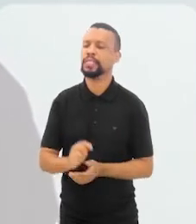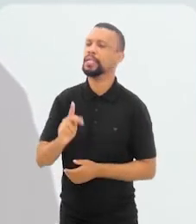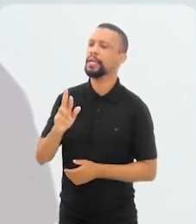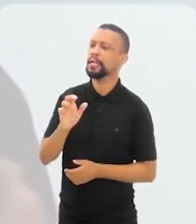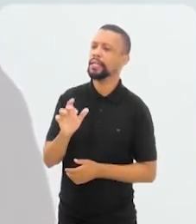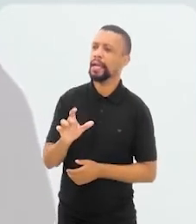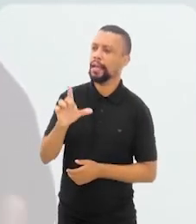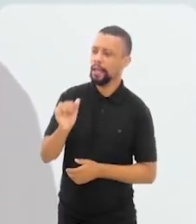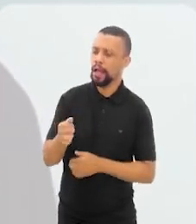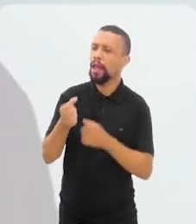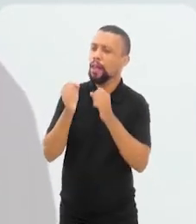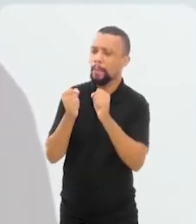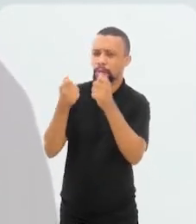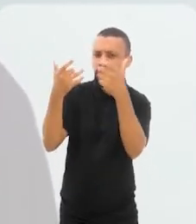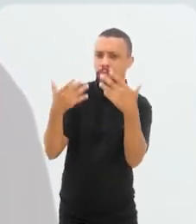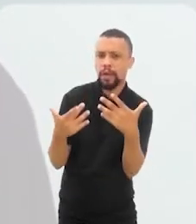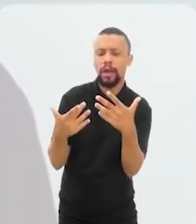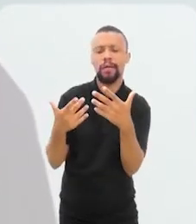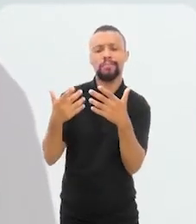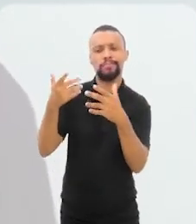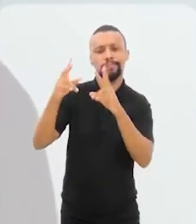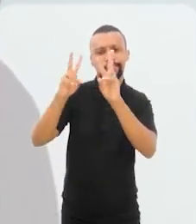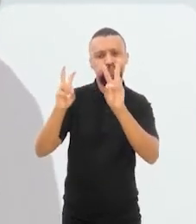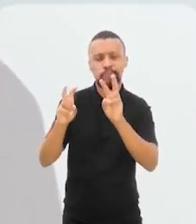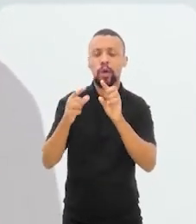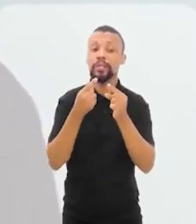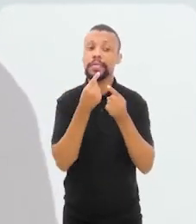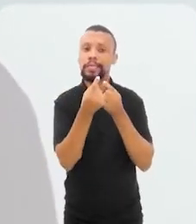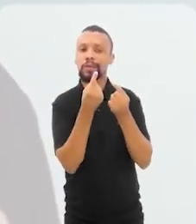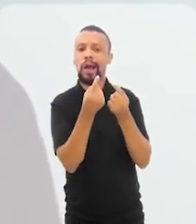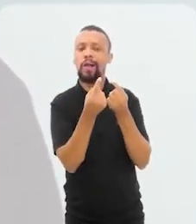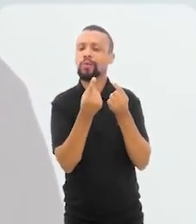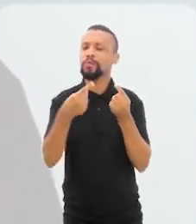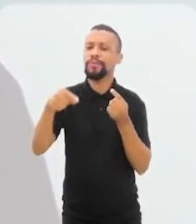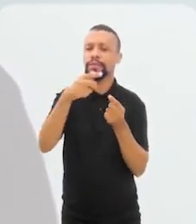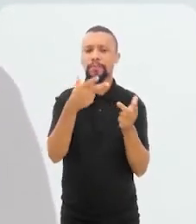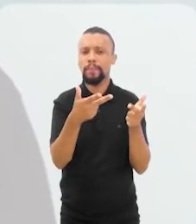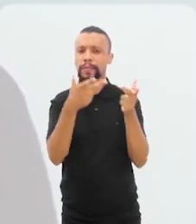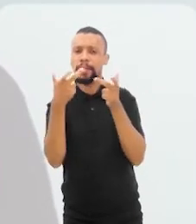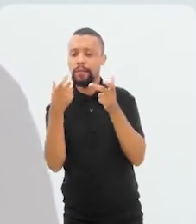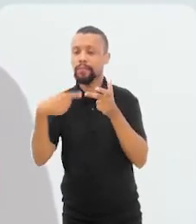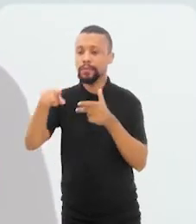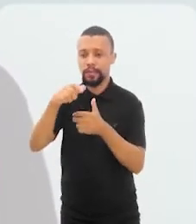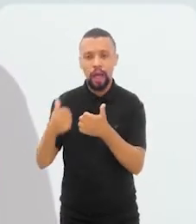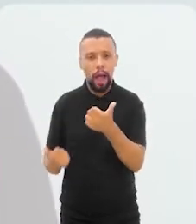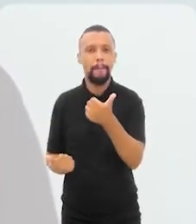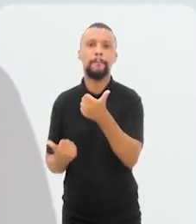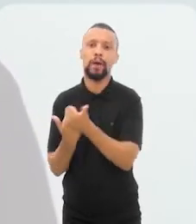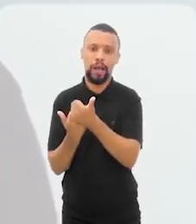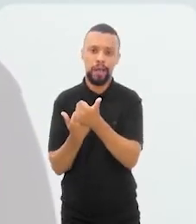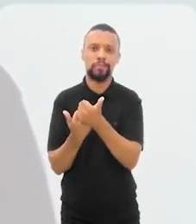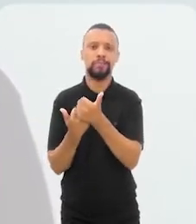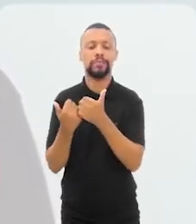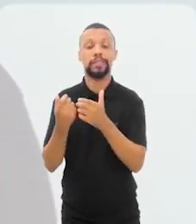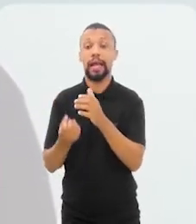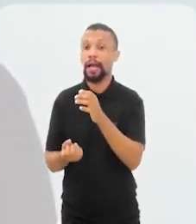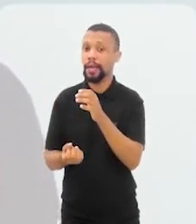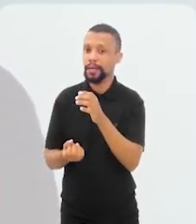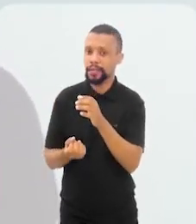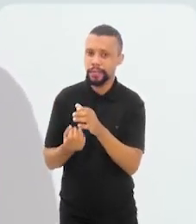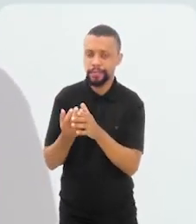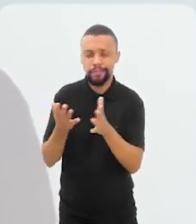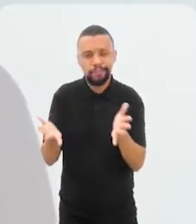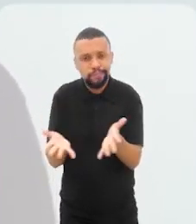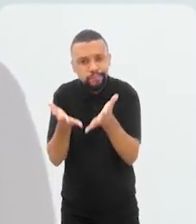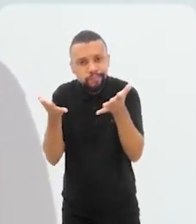gente um pouquinho, né, do que você percebe nesse diálogo, até porque vocês têm dado muito suporte na formação, né, de